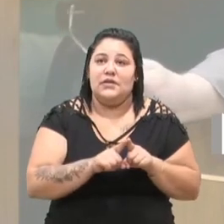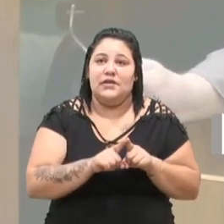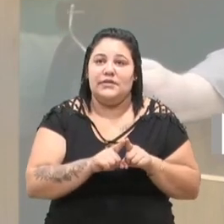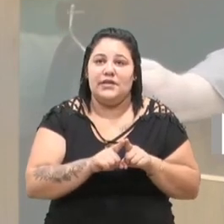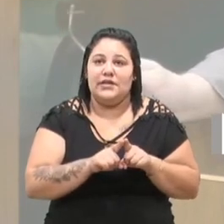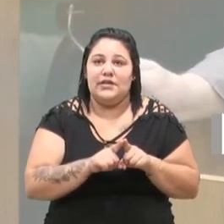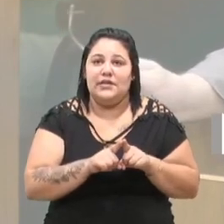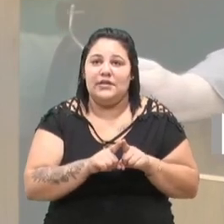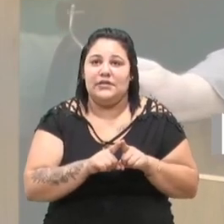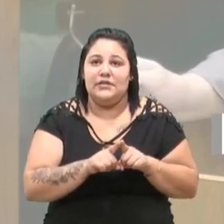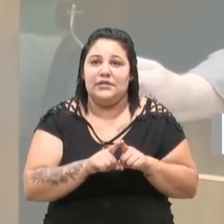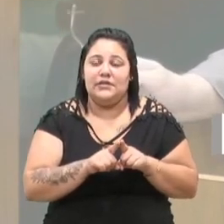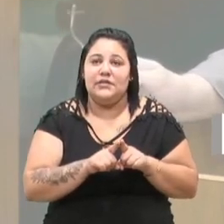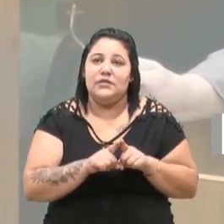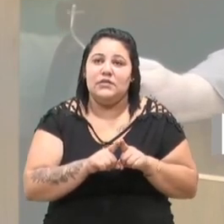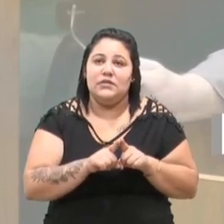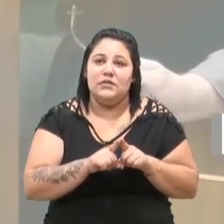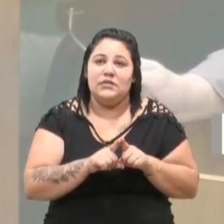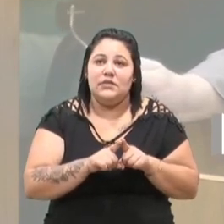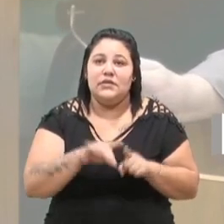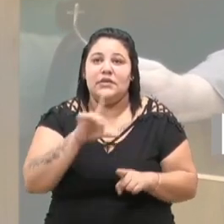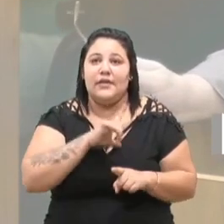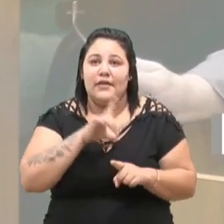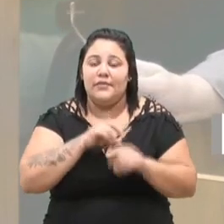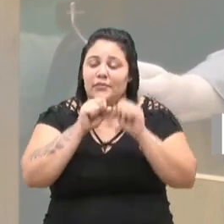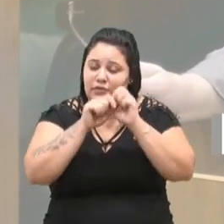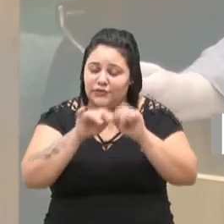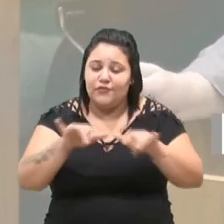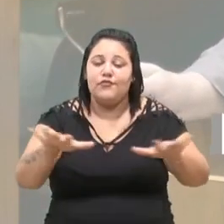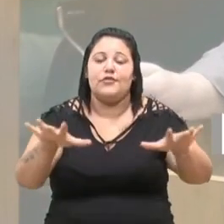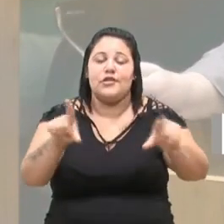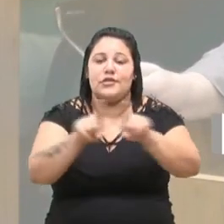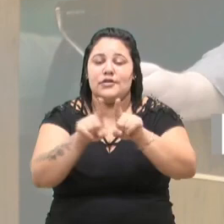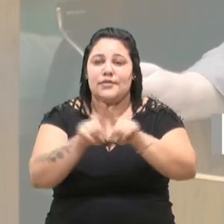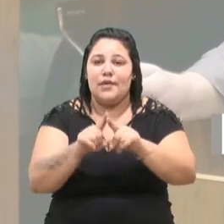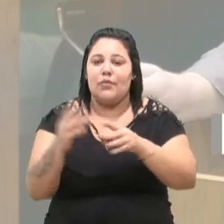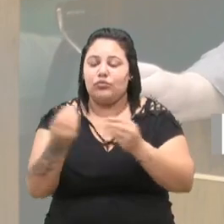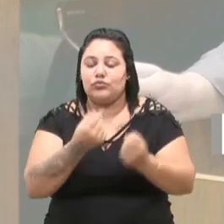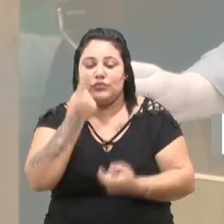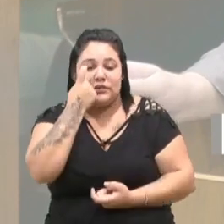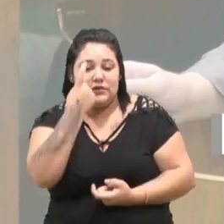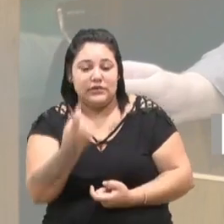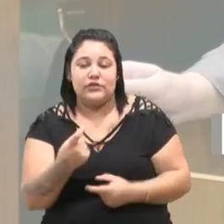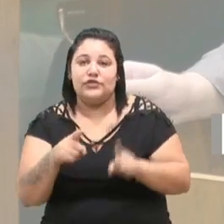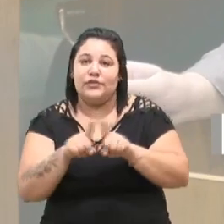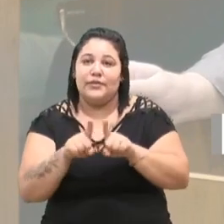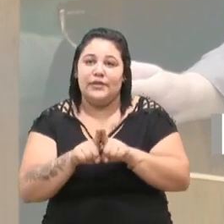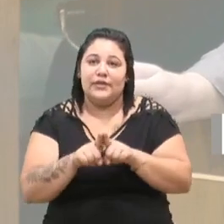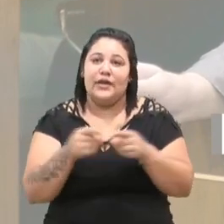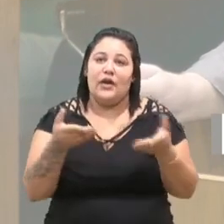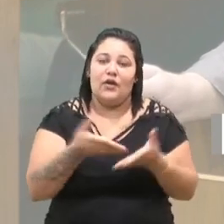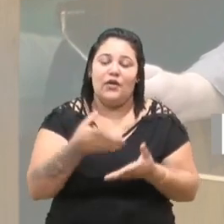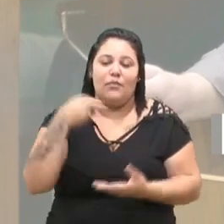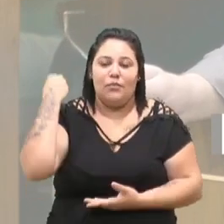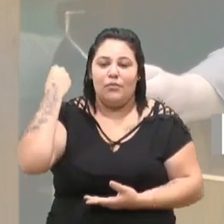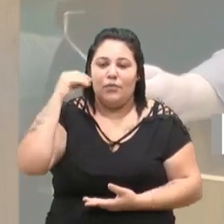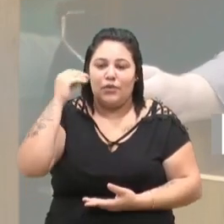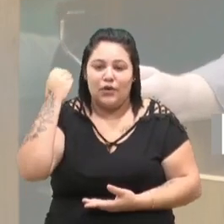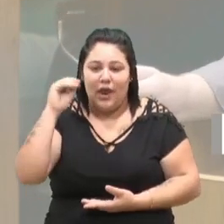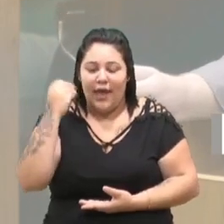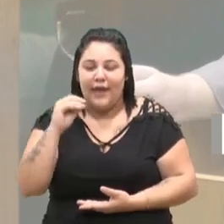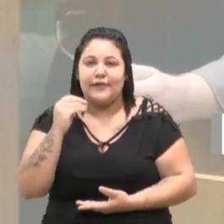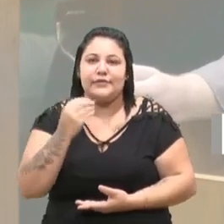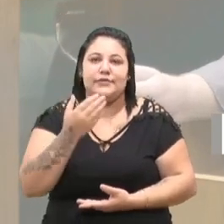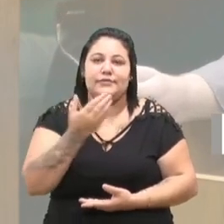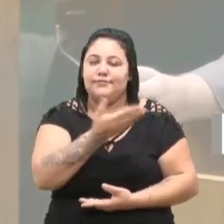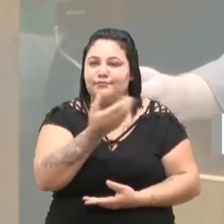educação financeira nas escolas. Teve uma repercussão muito grande, foi muito interessante, até na Zero Hora, Porto Alegre, todo o estado. Se possível,